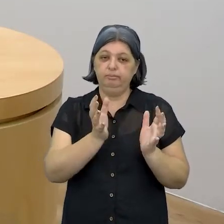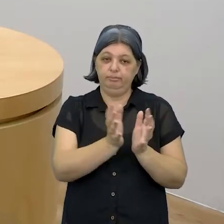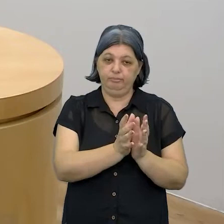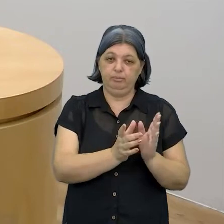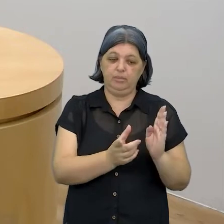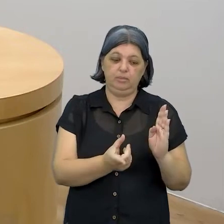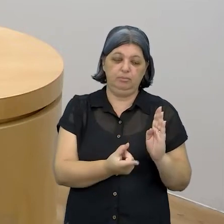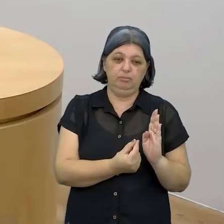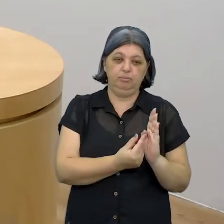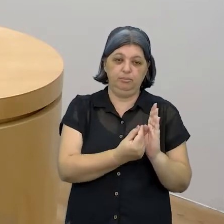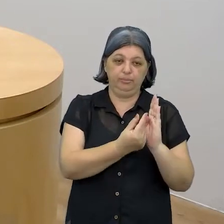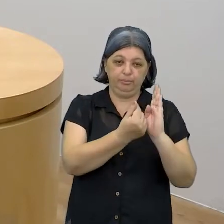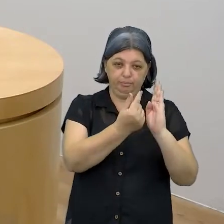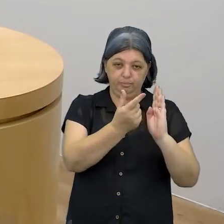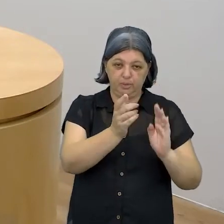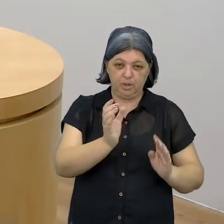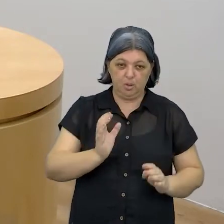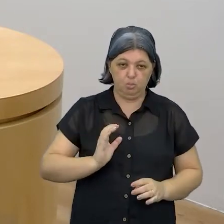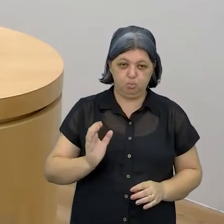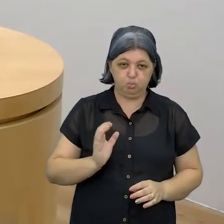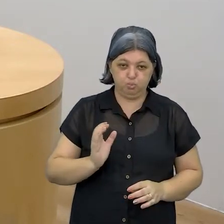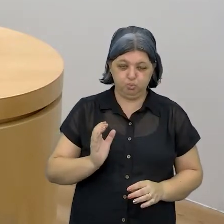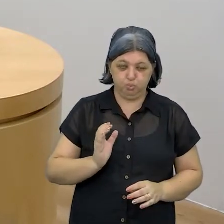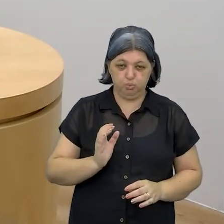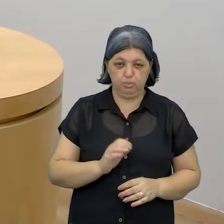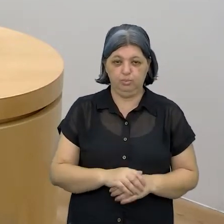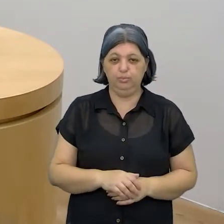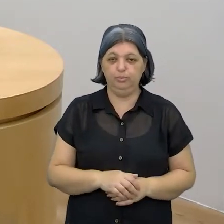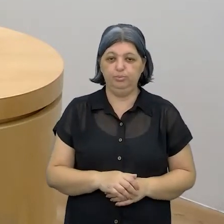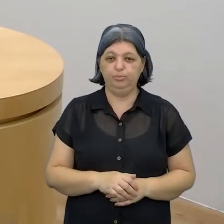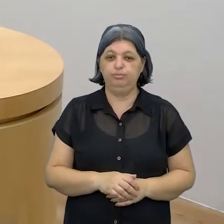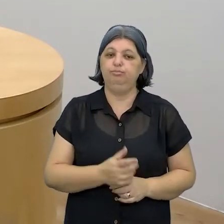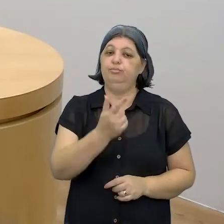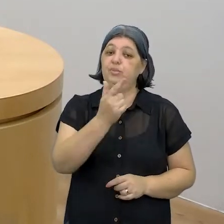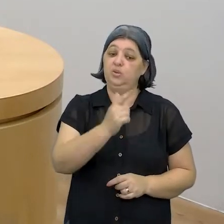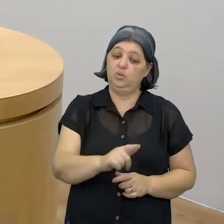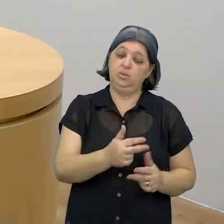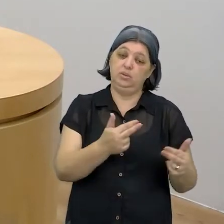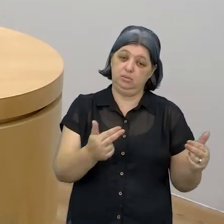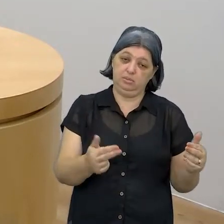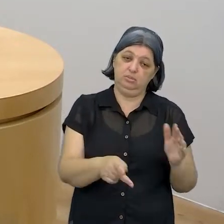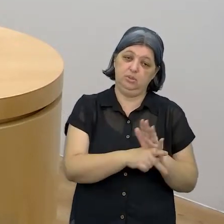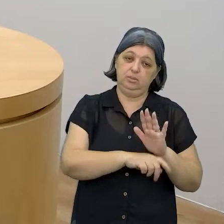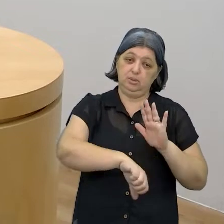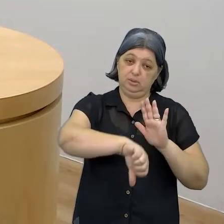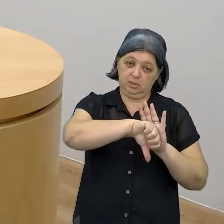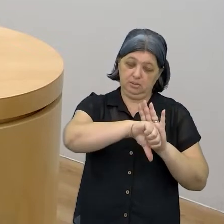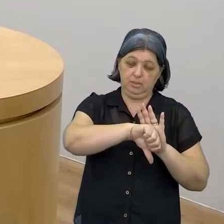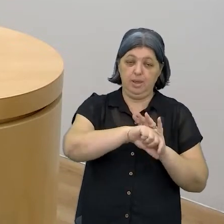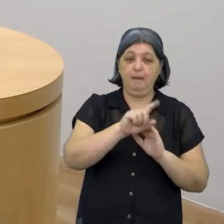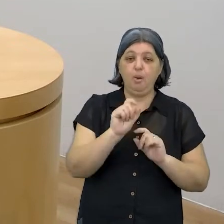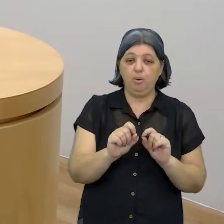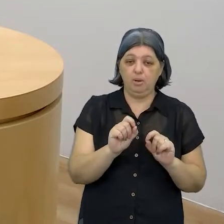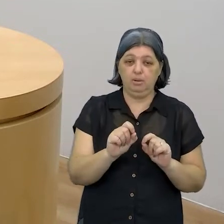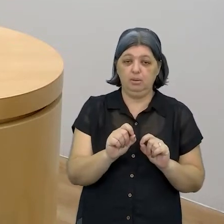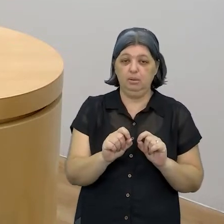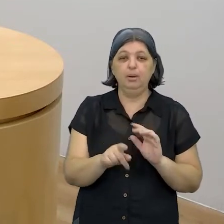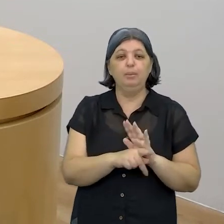classe rica, detentora do capital, corresponde outro tipo de crime, que é o que o Foucault chama